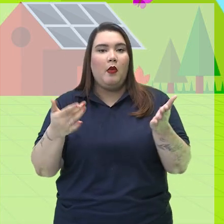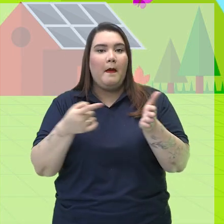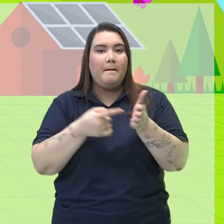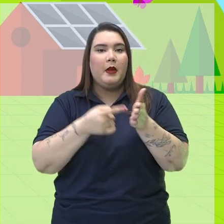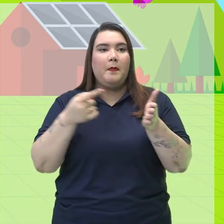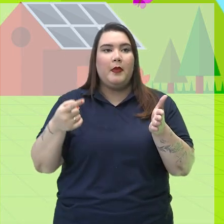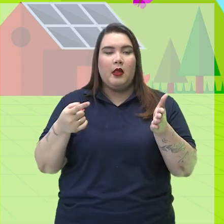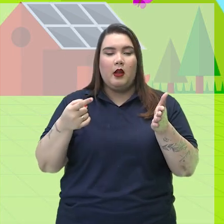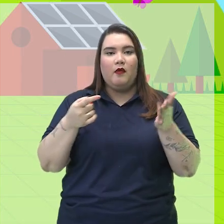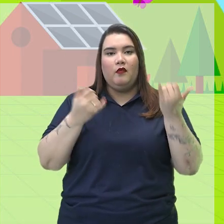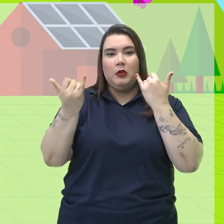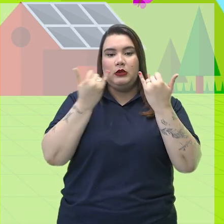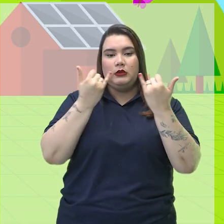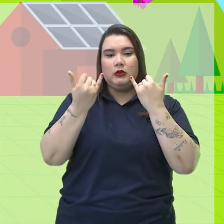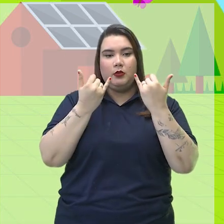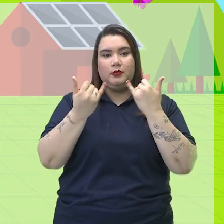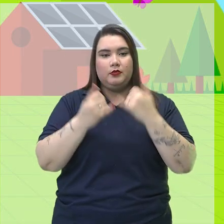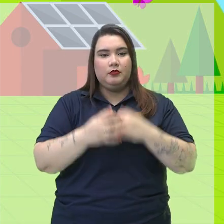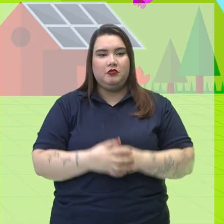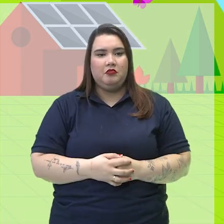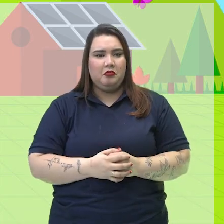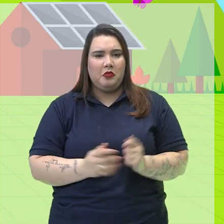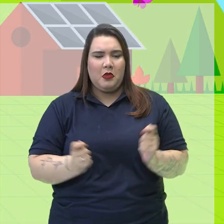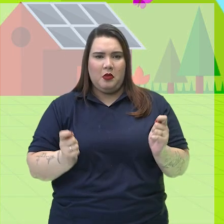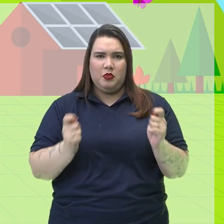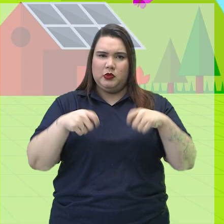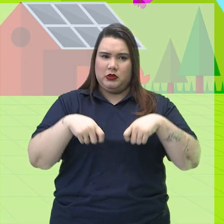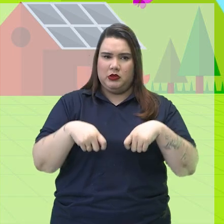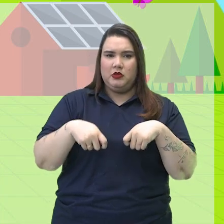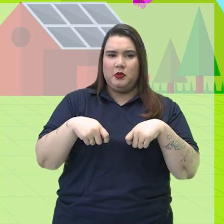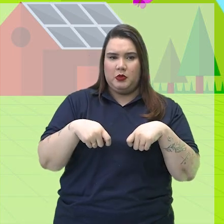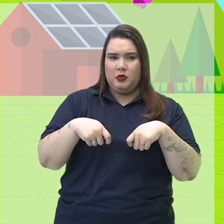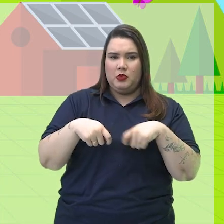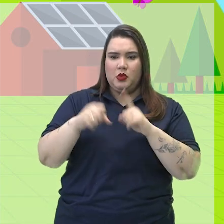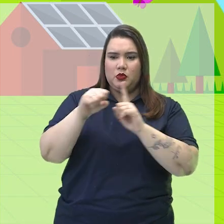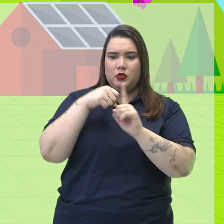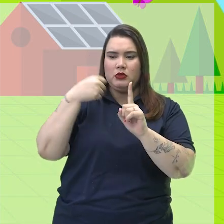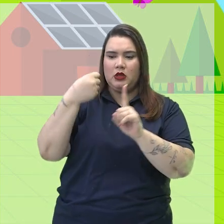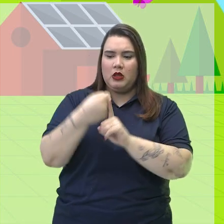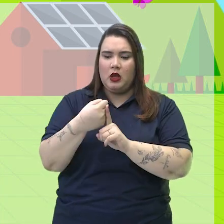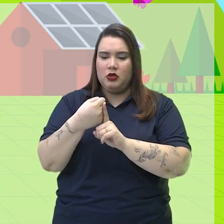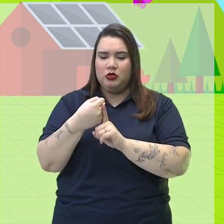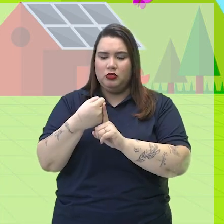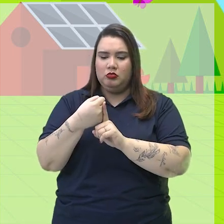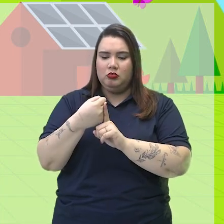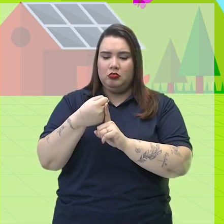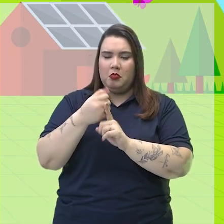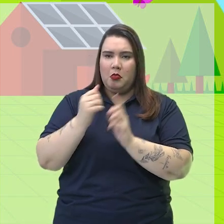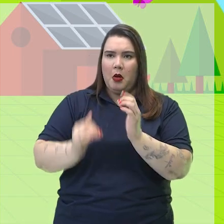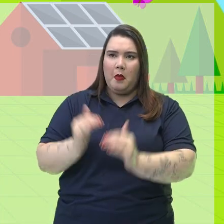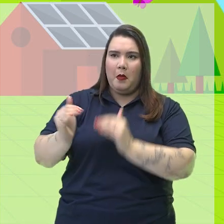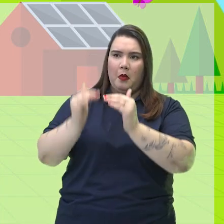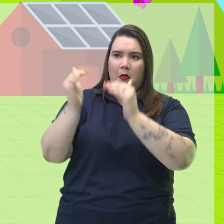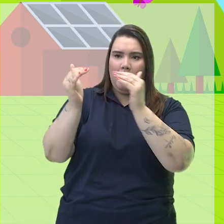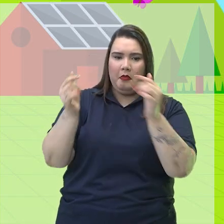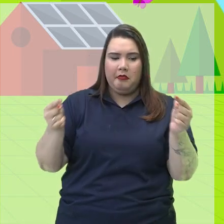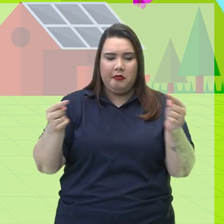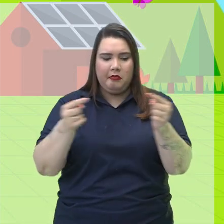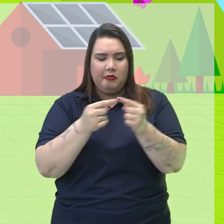questionamento. É possível desenvolver a sociedade de forma